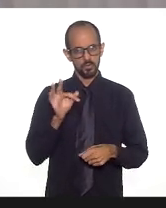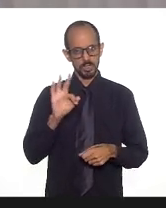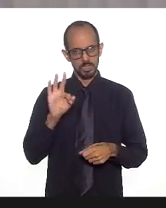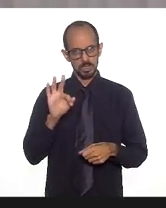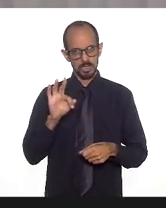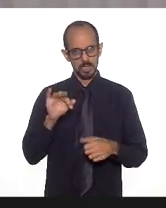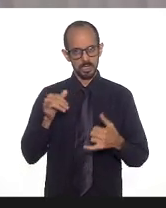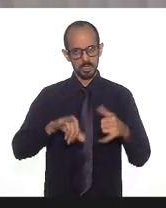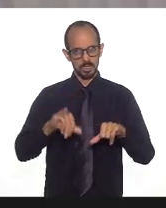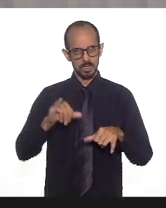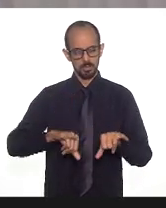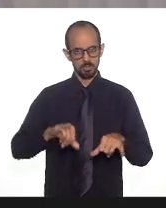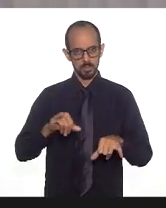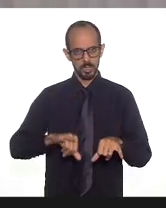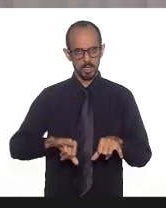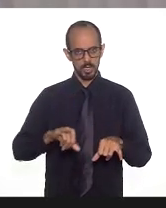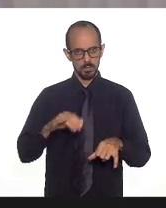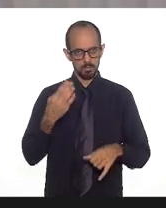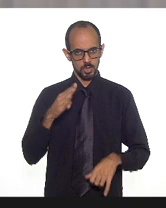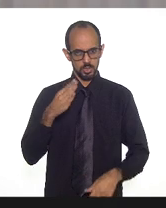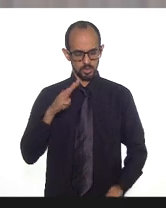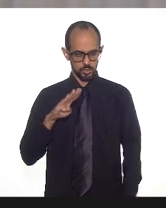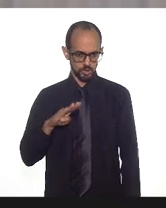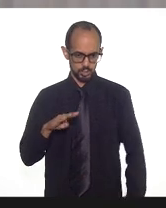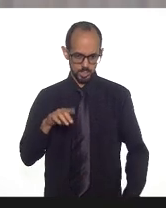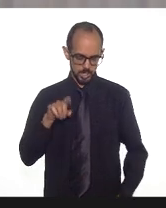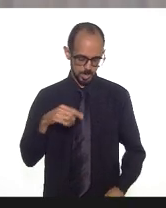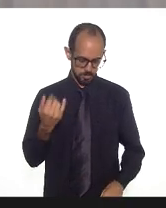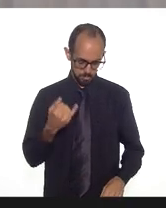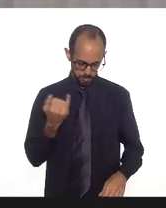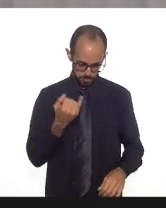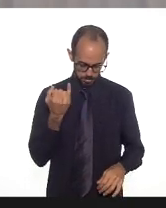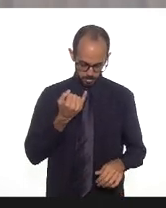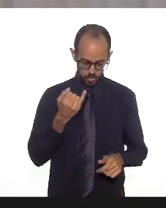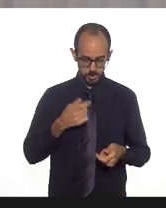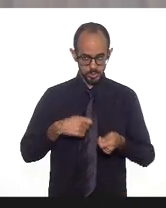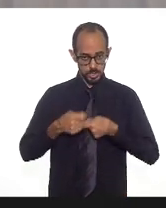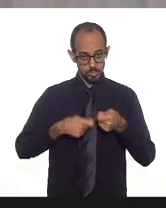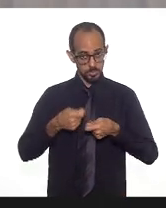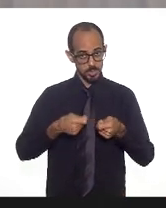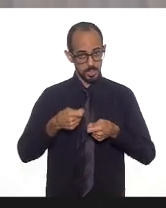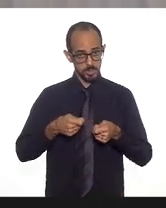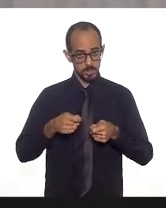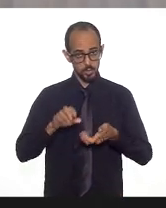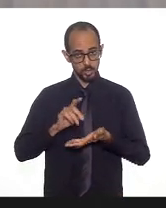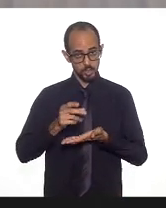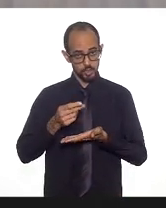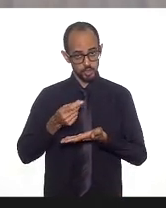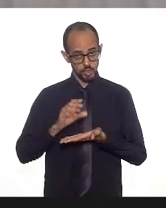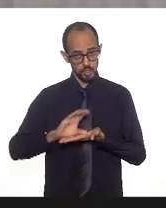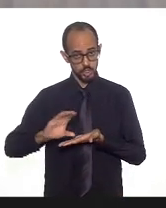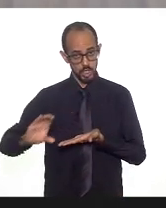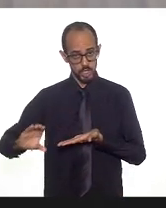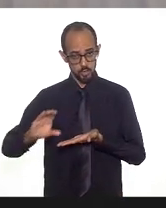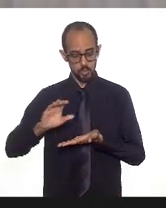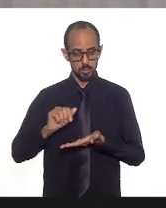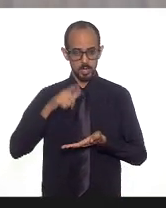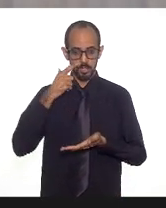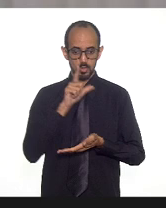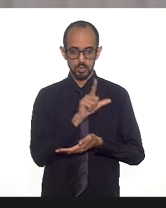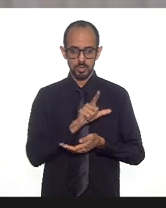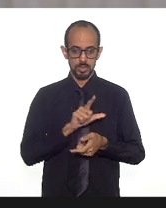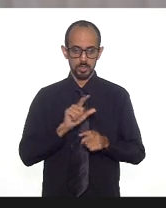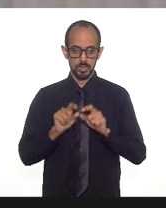química, quanto de biologia. Então, é importante a utilização desse recurso, bem como a utilização desse recurso para a gente poder